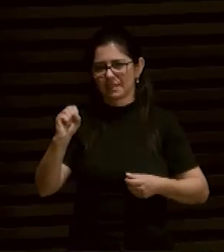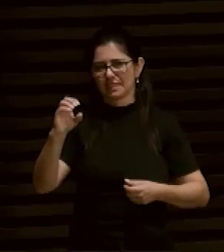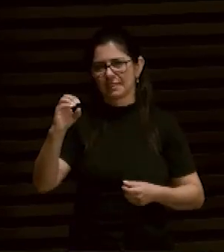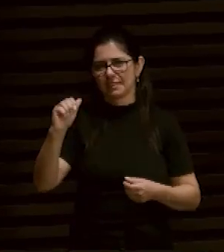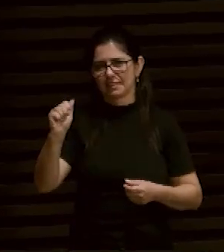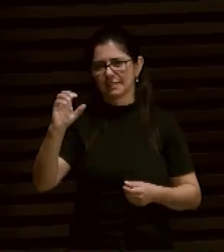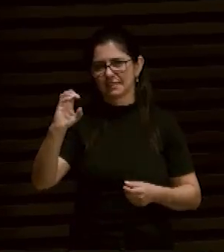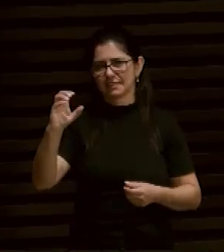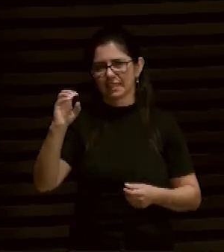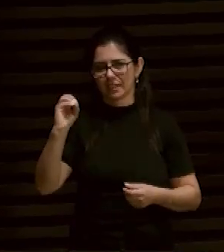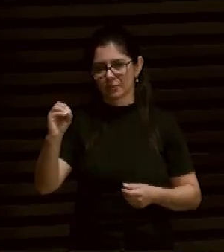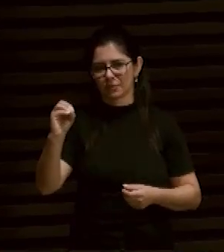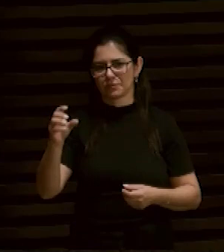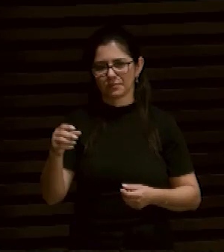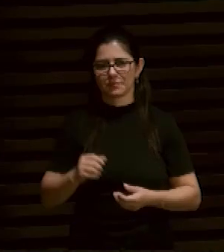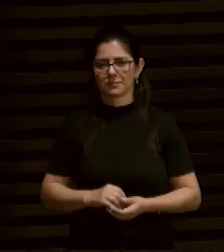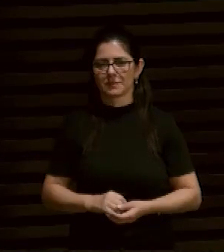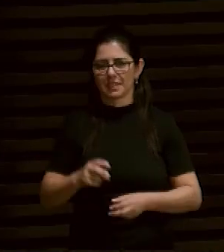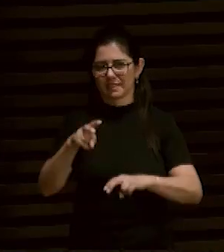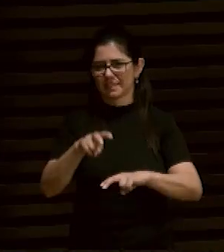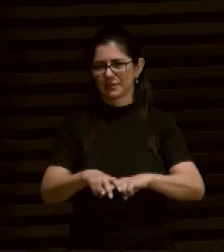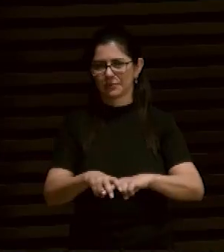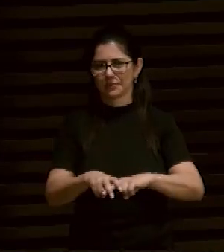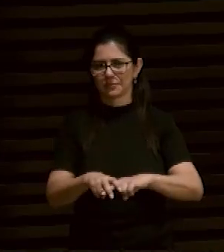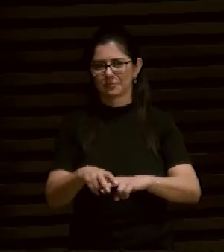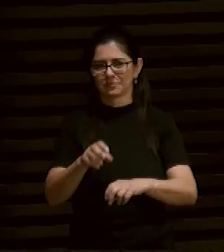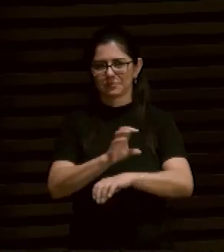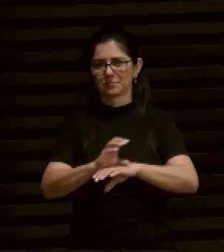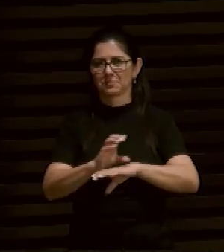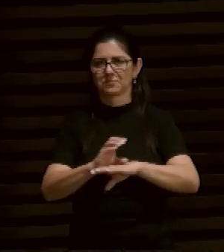cinza. Meus irmãos, que palavra!